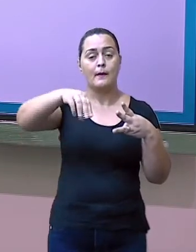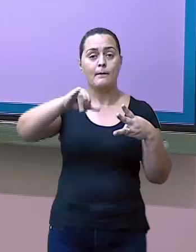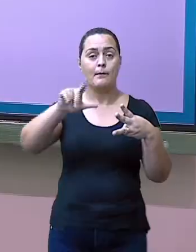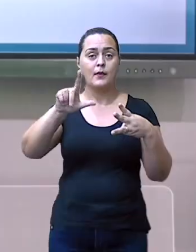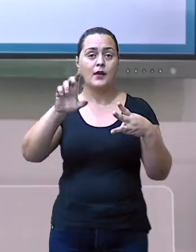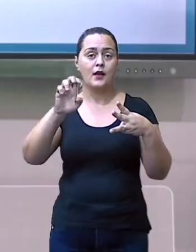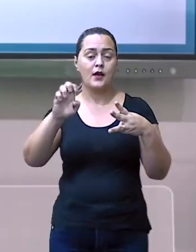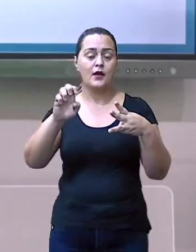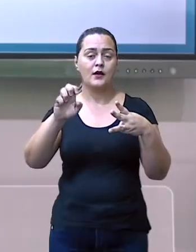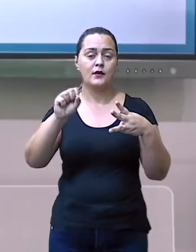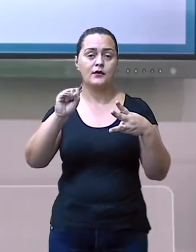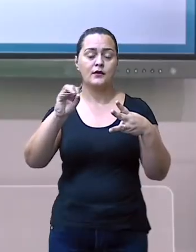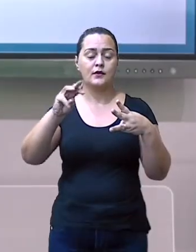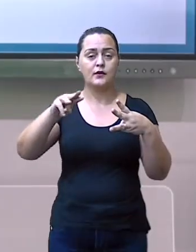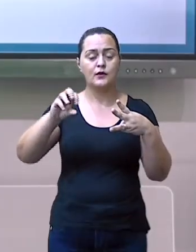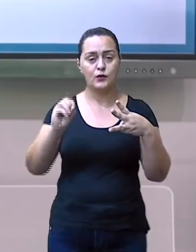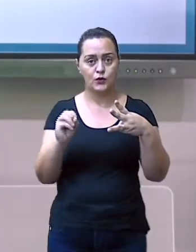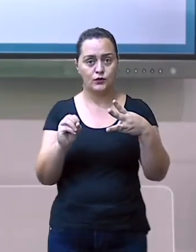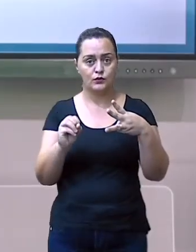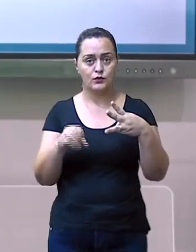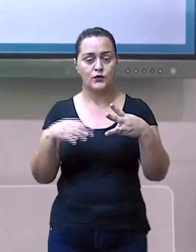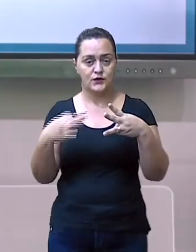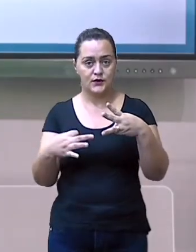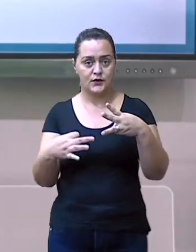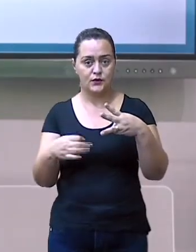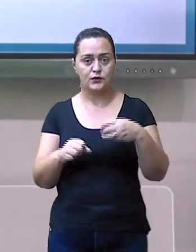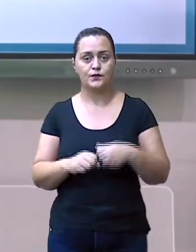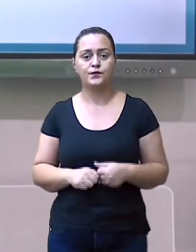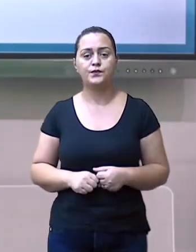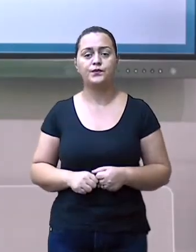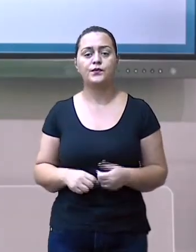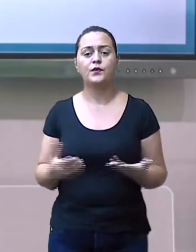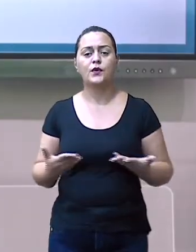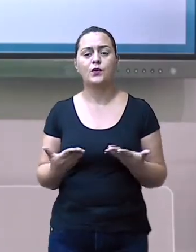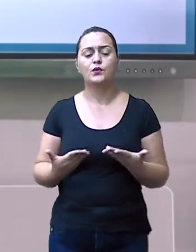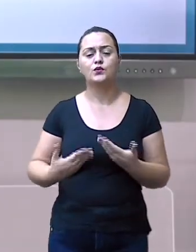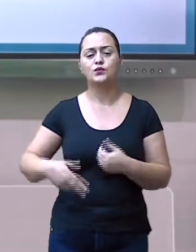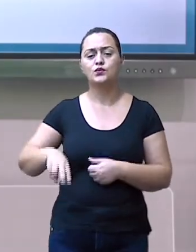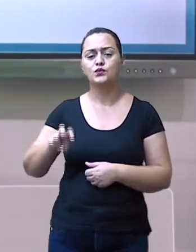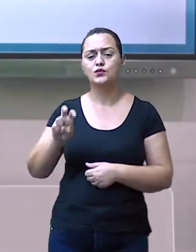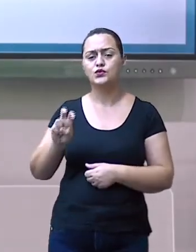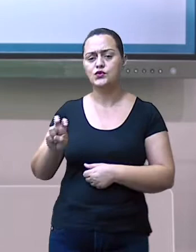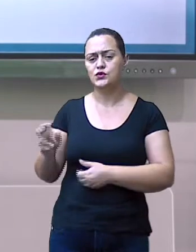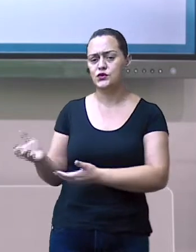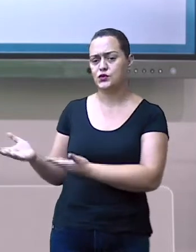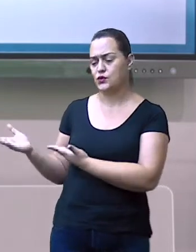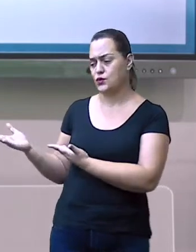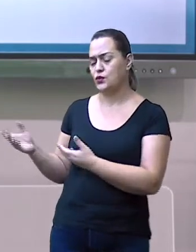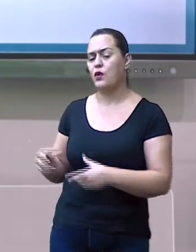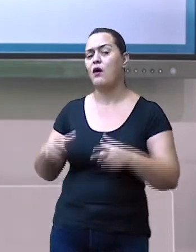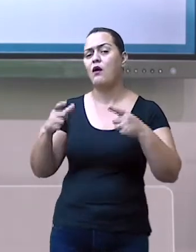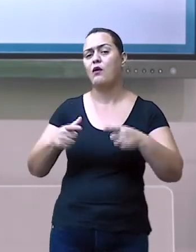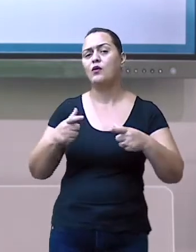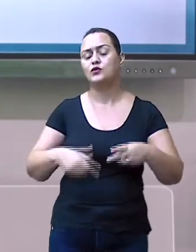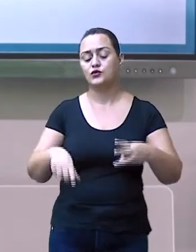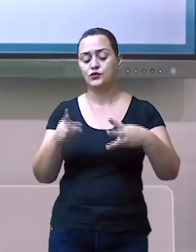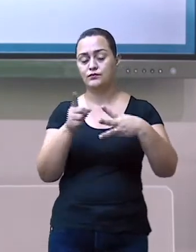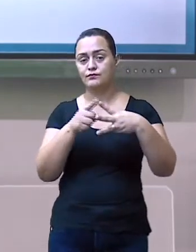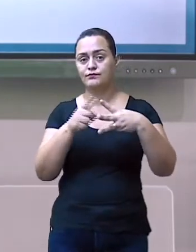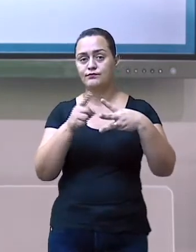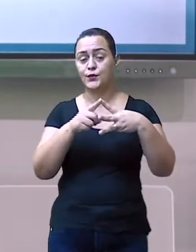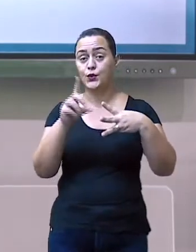ele ocupa que ordem? O algarismo 5 ocupa a ordem dos décimos. O